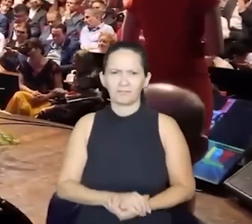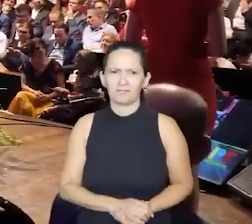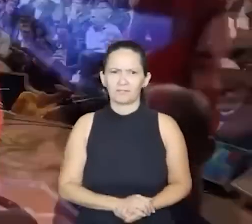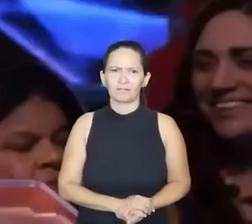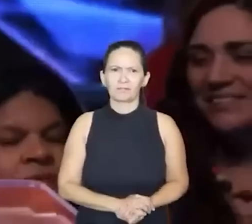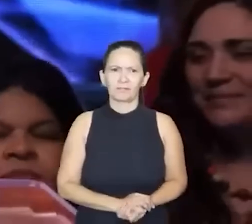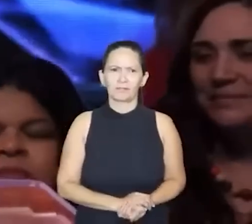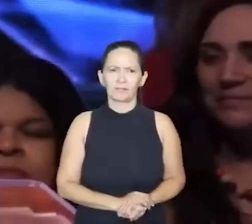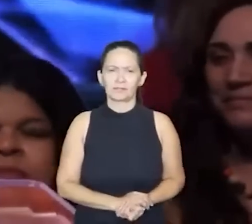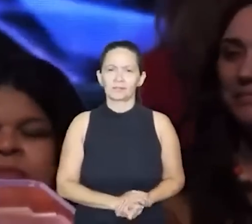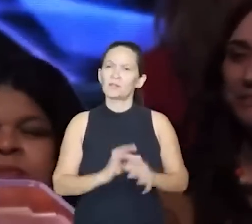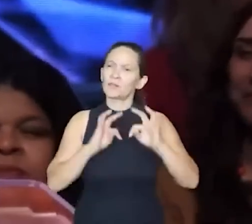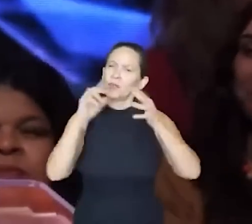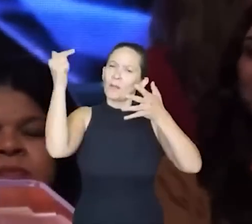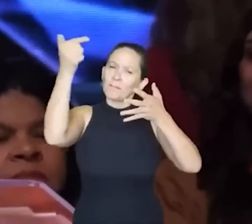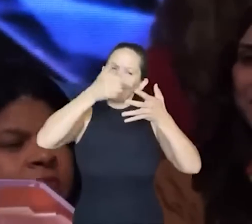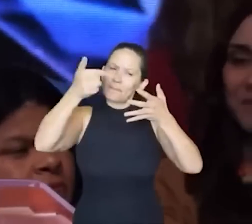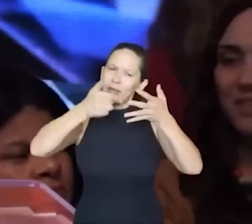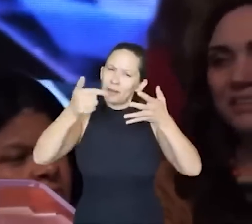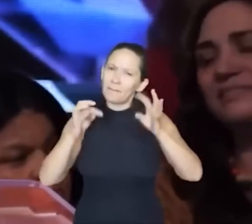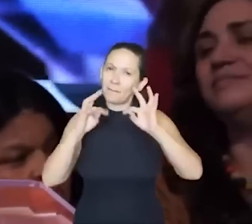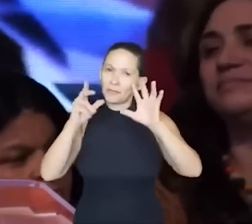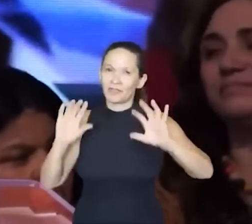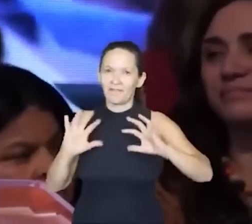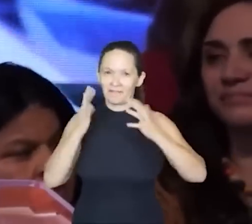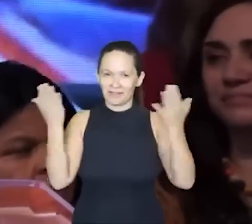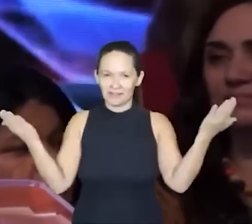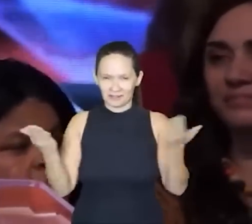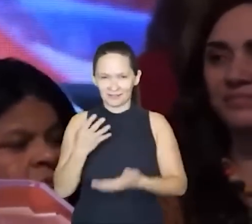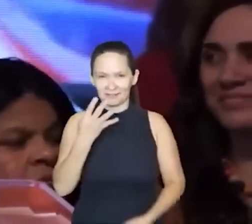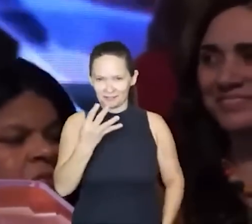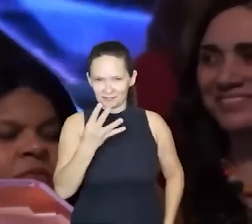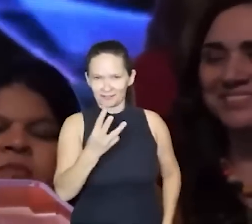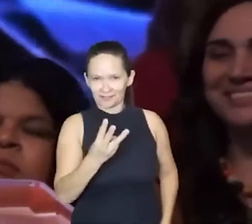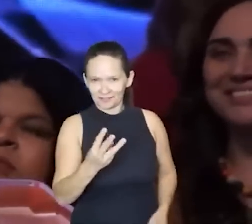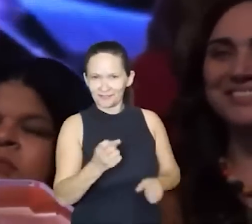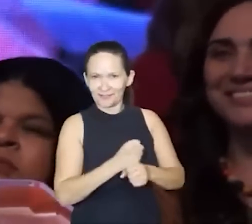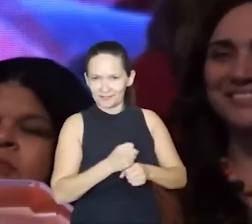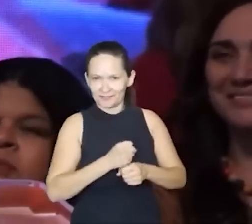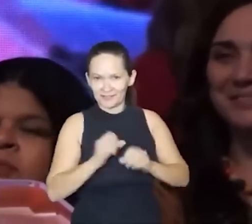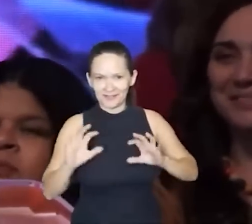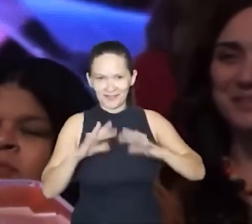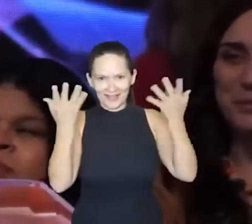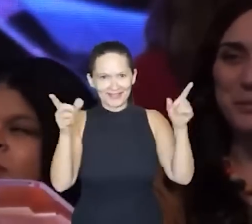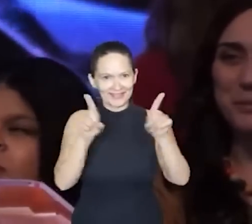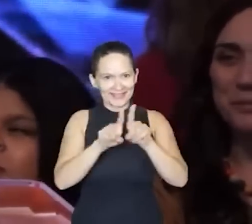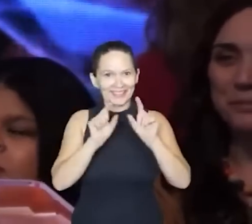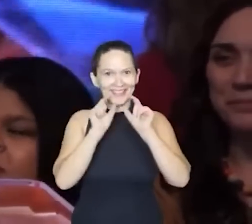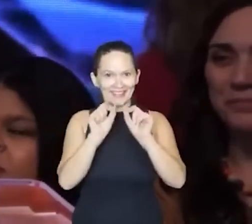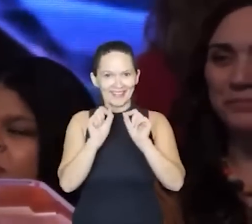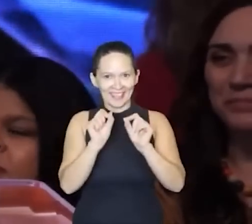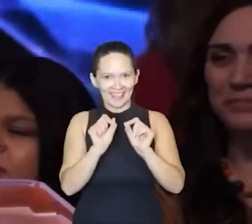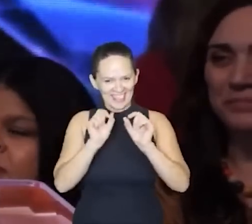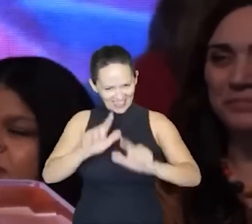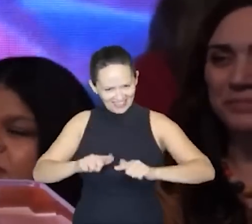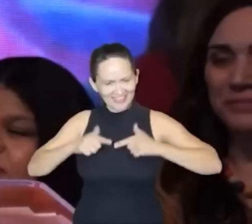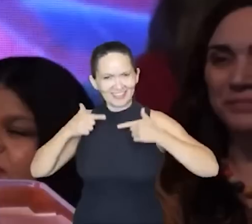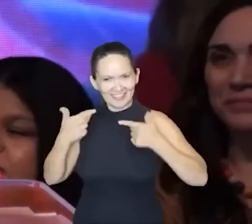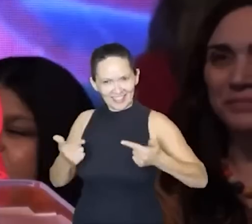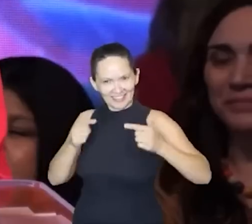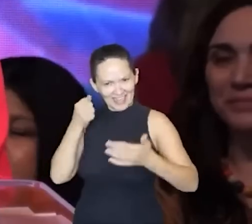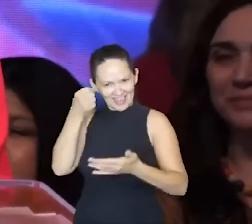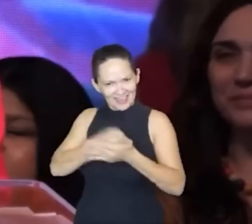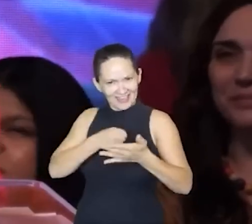Por tudo isso, nesse aniversário de 43 anos, celebramos também a resistência e a luta do